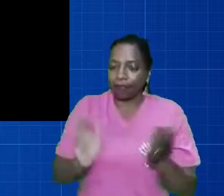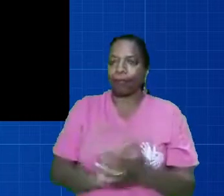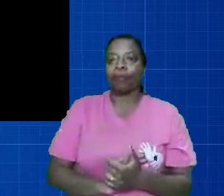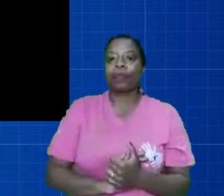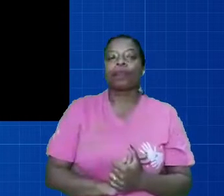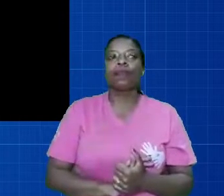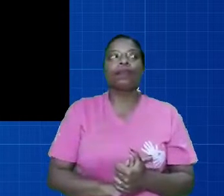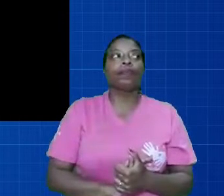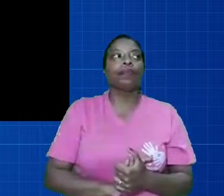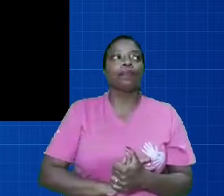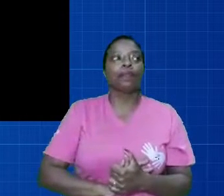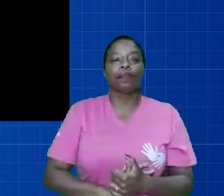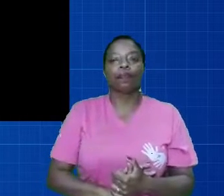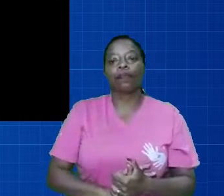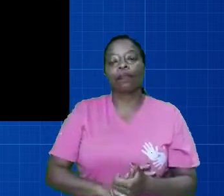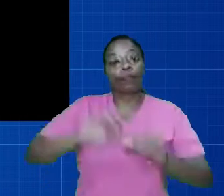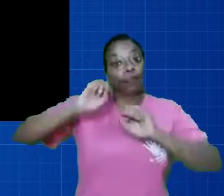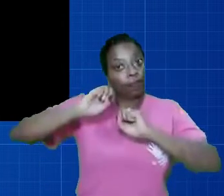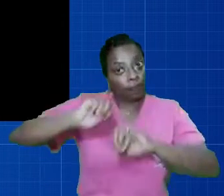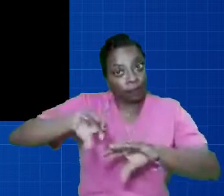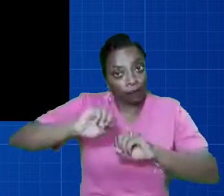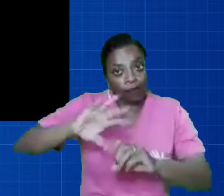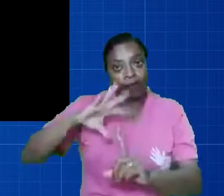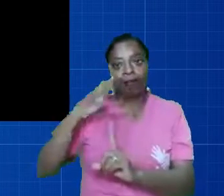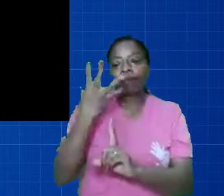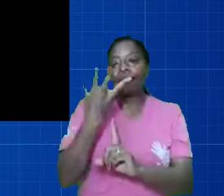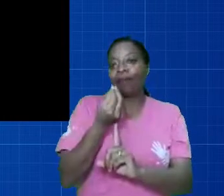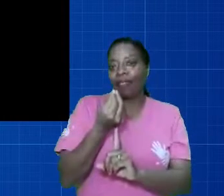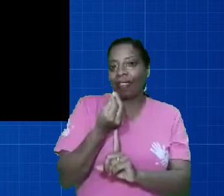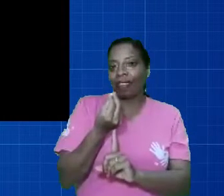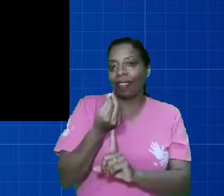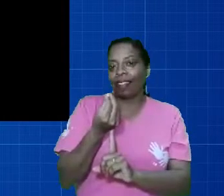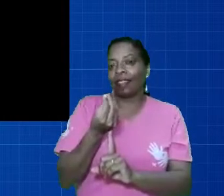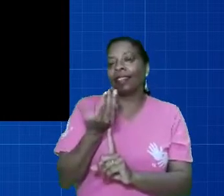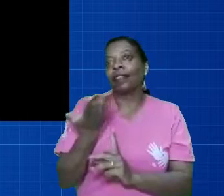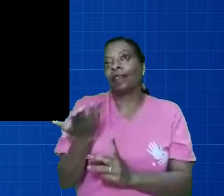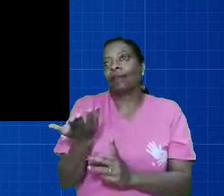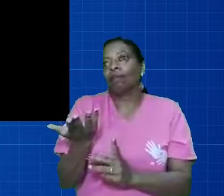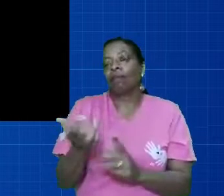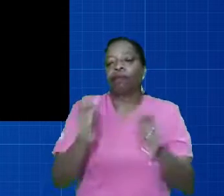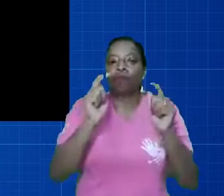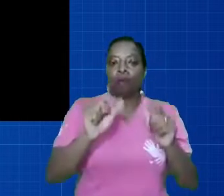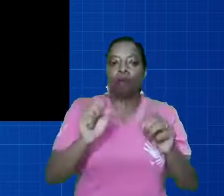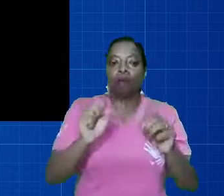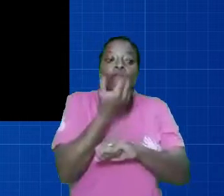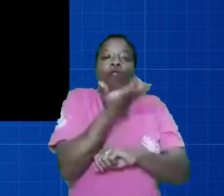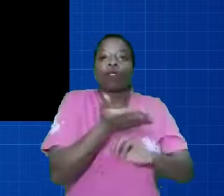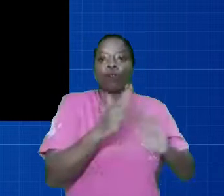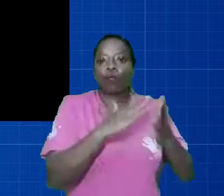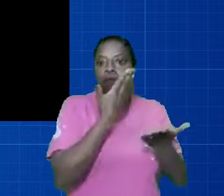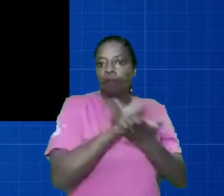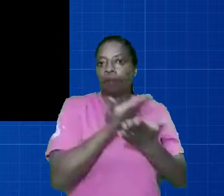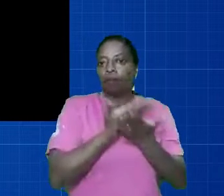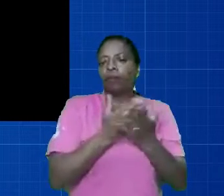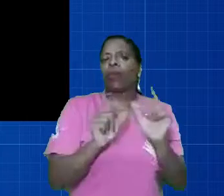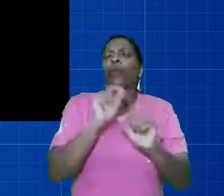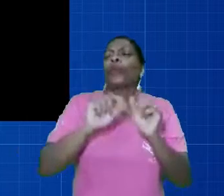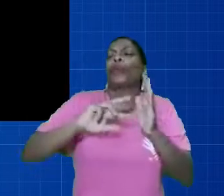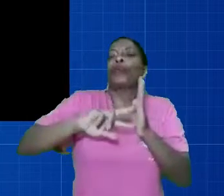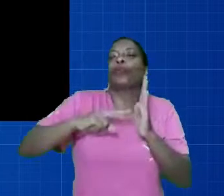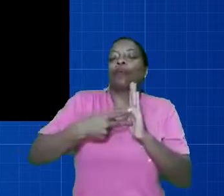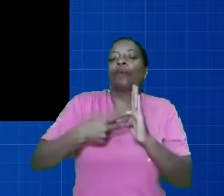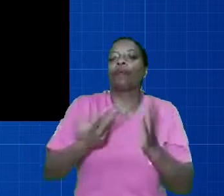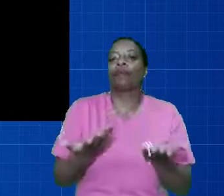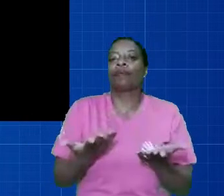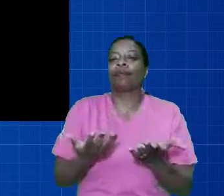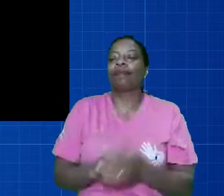ensinar a arte em um espaço extraescolar, né? O que significa isso, né? Especialmente pensando no caso da oficina. Então, uma